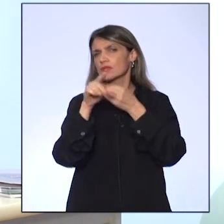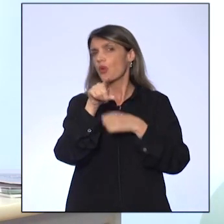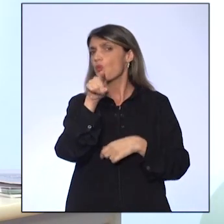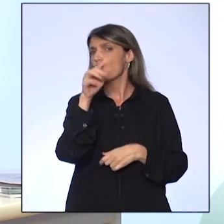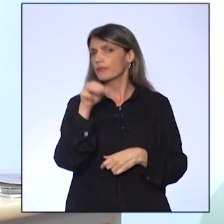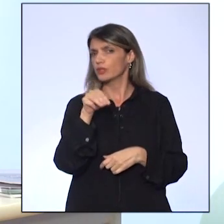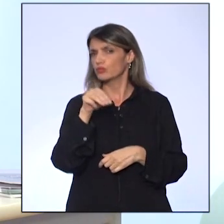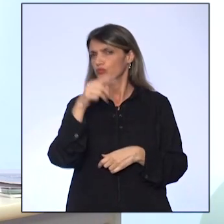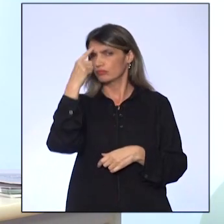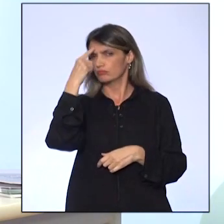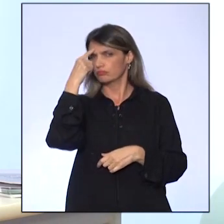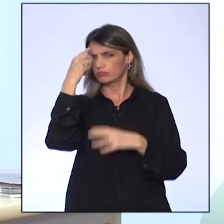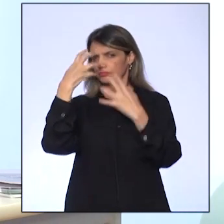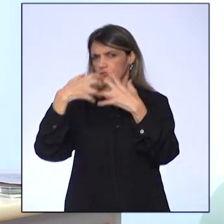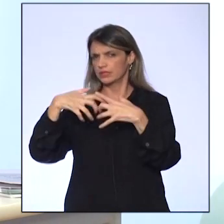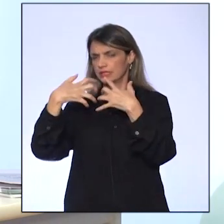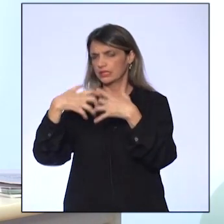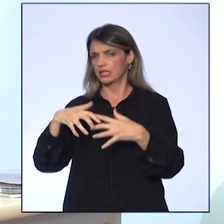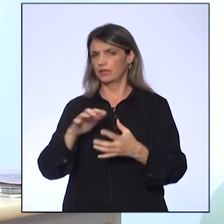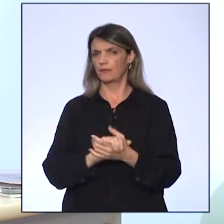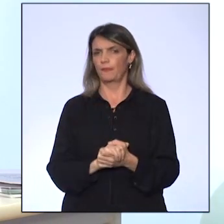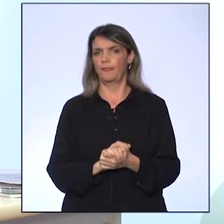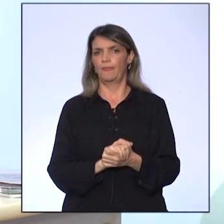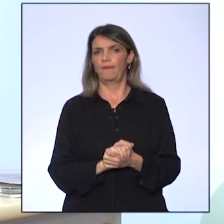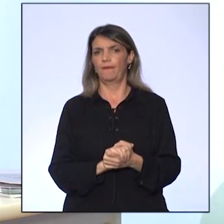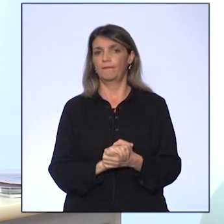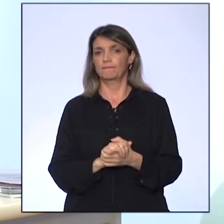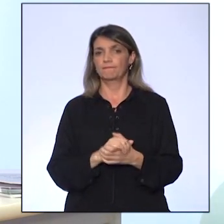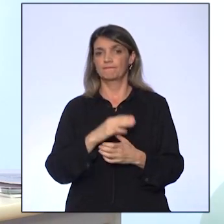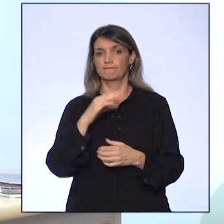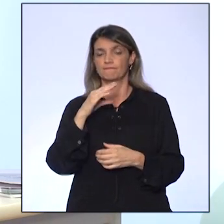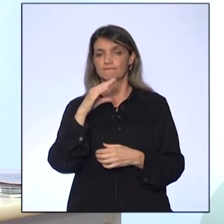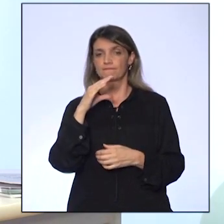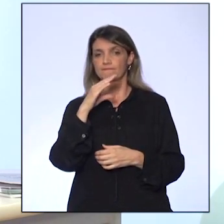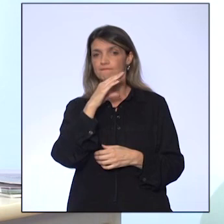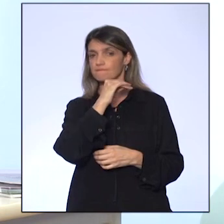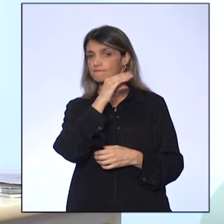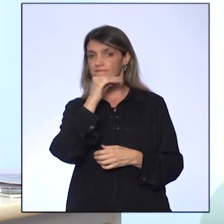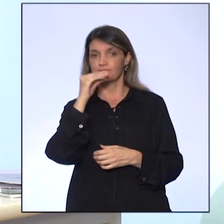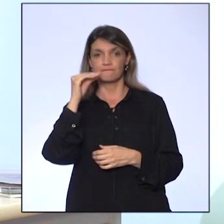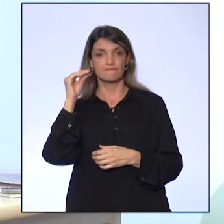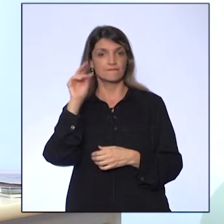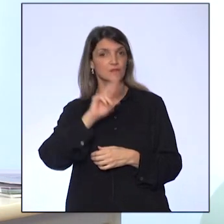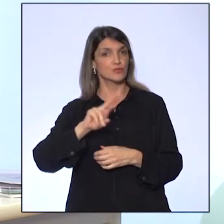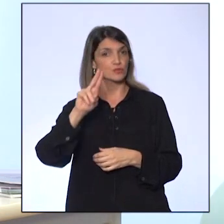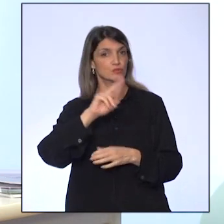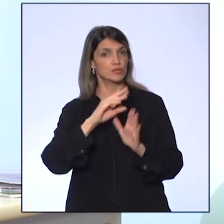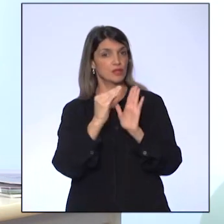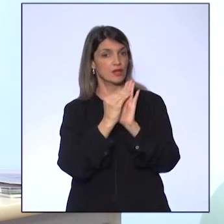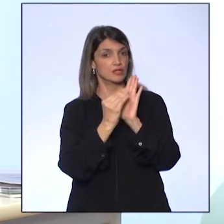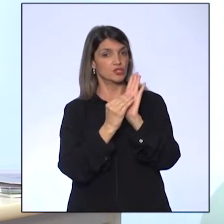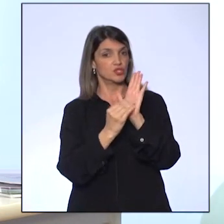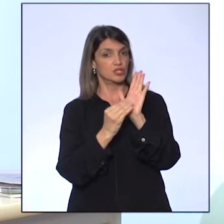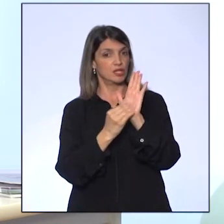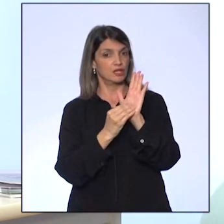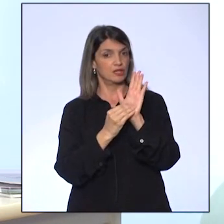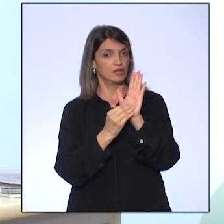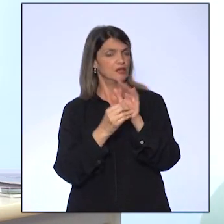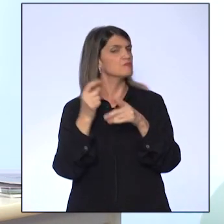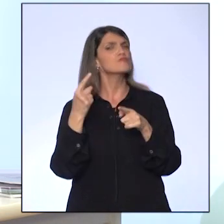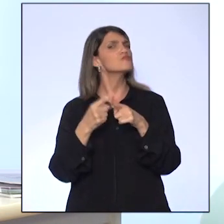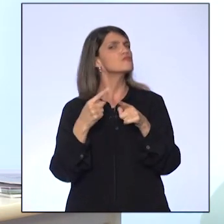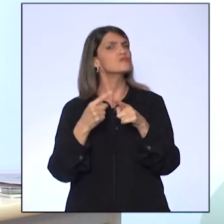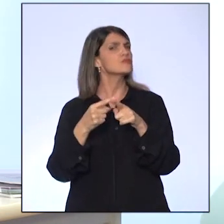você pensar. Os adolescentes utilizam as agendas para quê? No